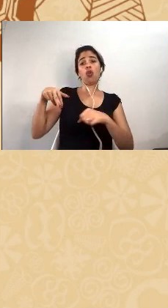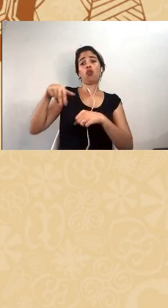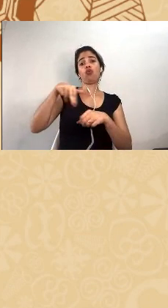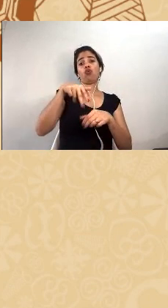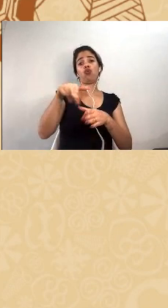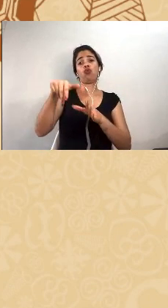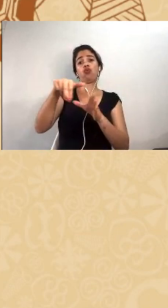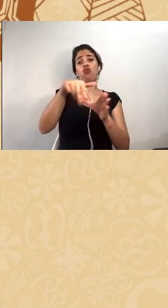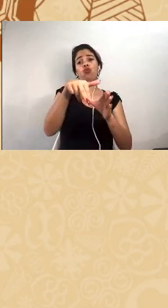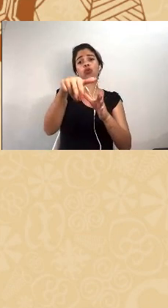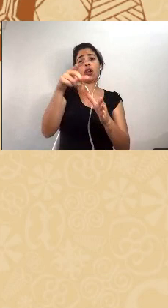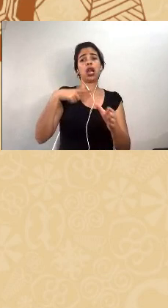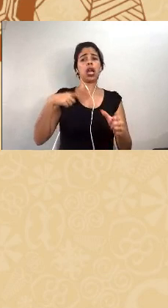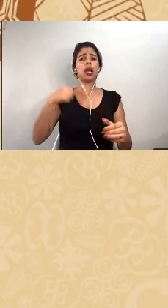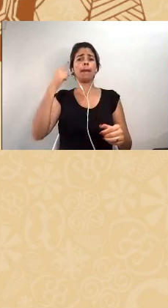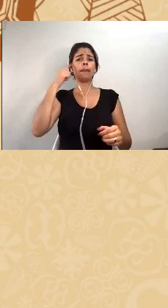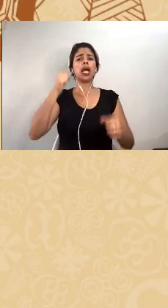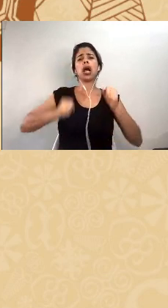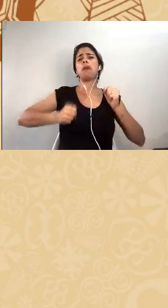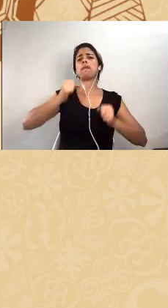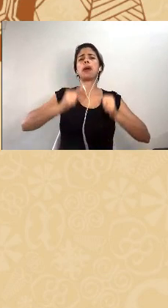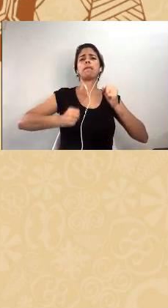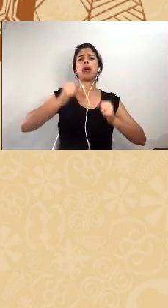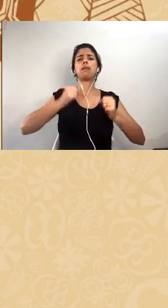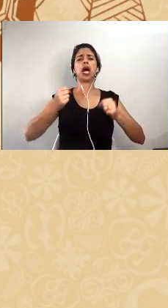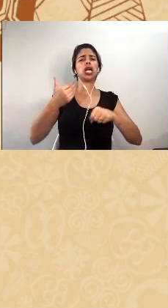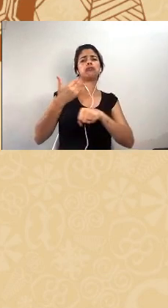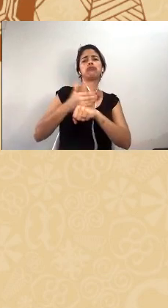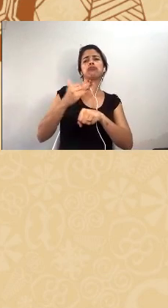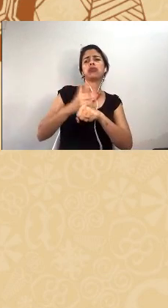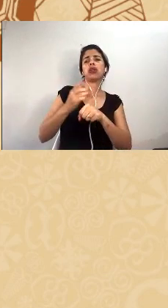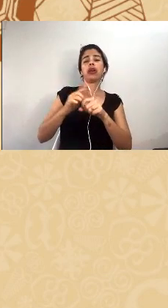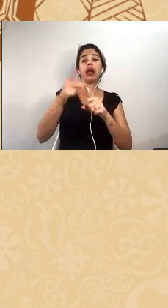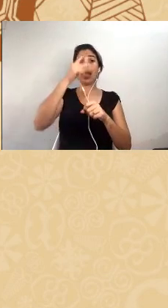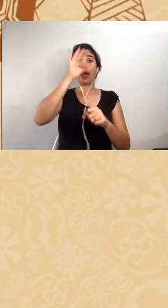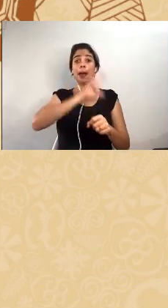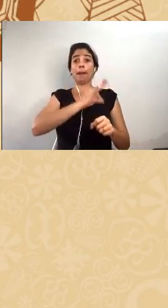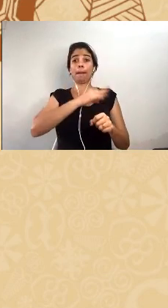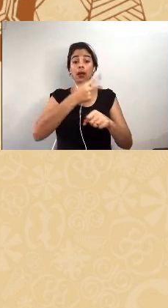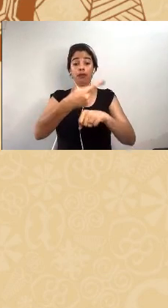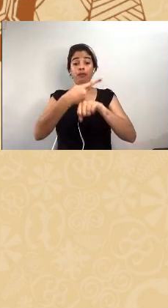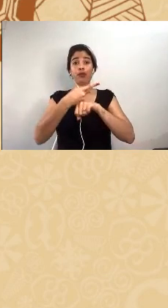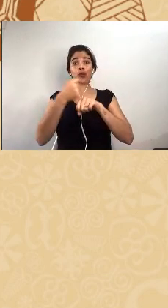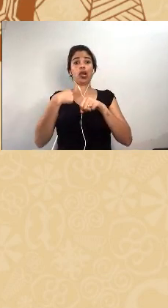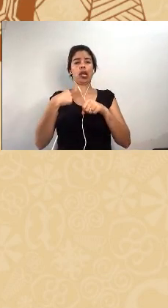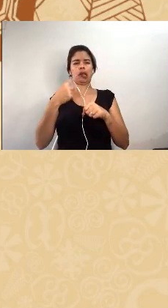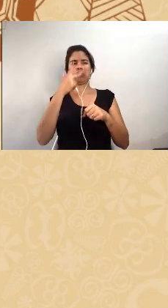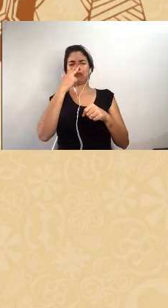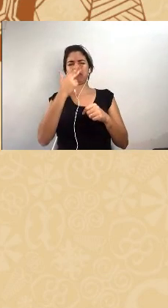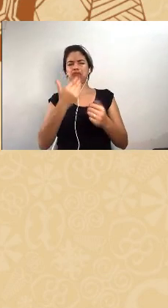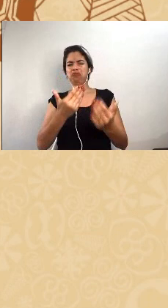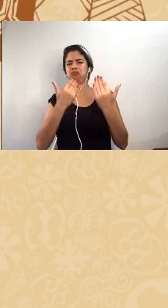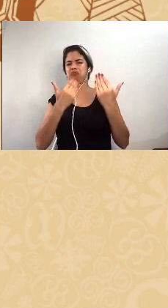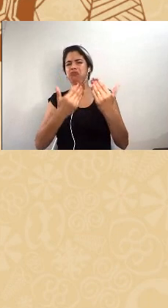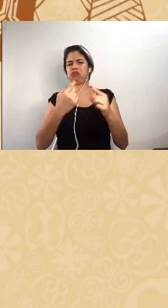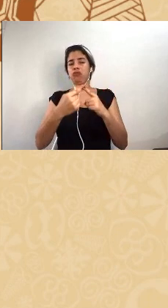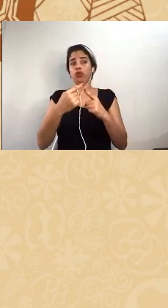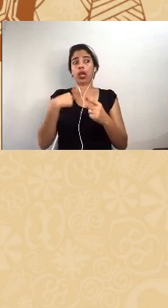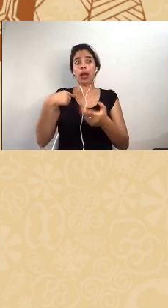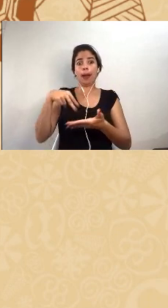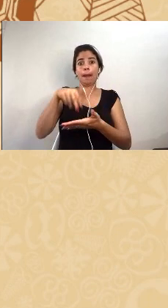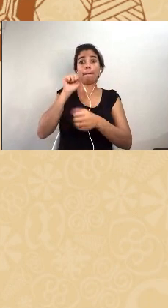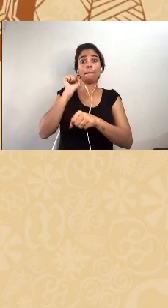Vittar, correndo ao som do Batidão Tropical. Vem esses caras aqui, ó. Falam que eu tô suspeito. Atitude suspeita. Só porque eu tô